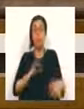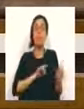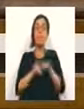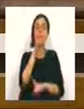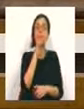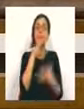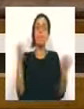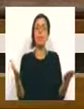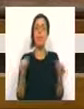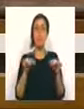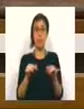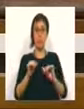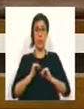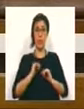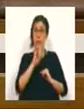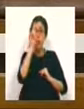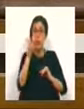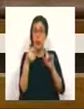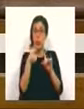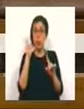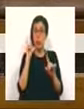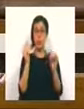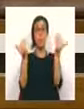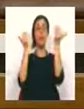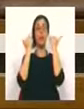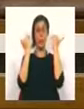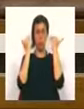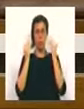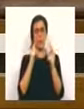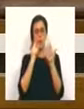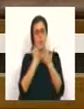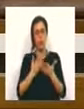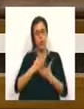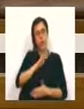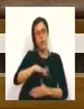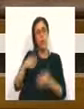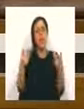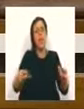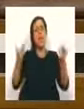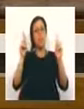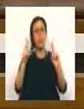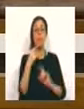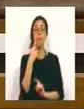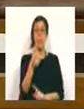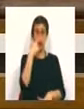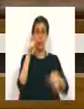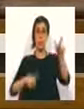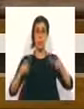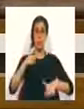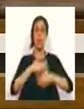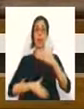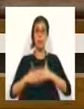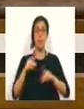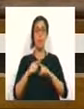senhores deputados, mas esta não é a nossa questão. A informação e os estudos científicos disponíveis indicam que as pessoas com